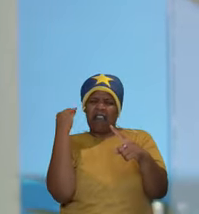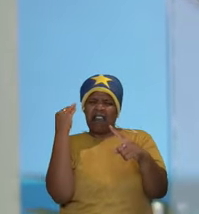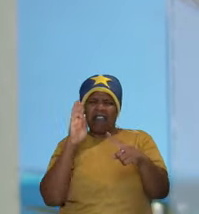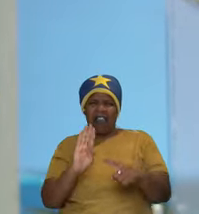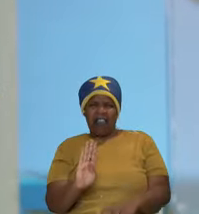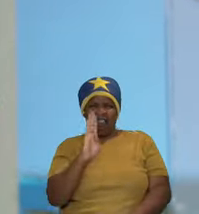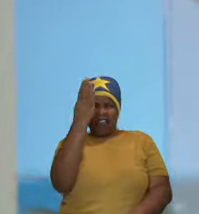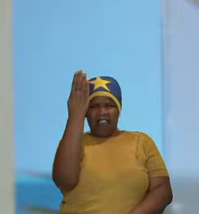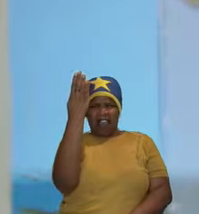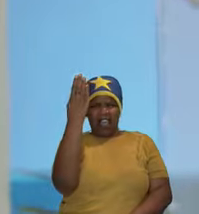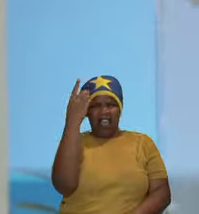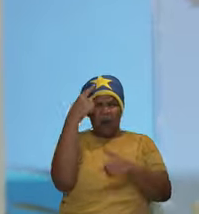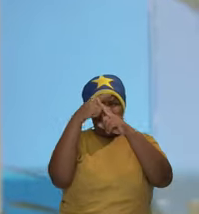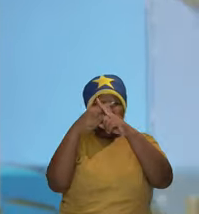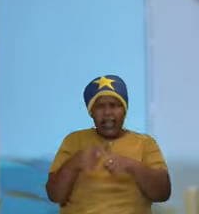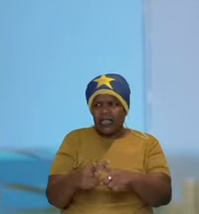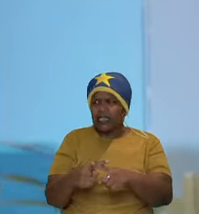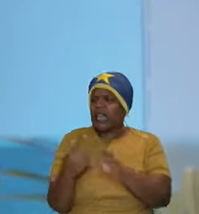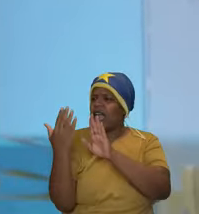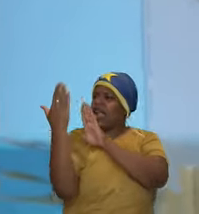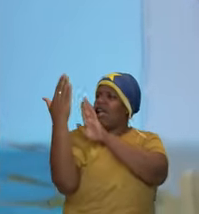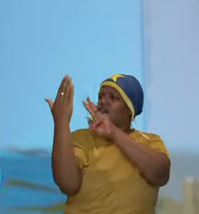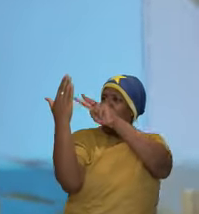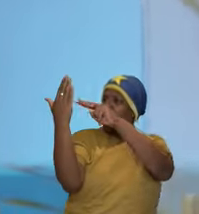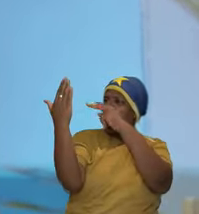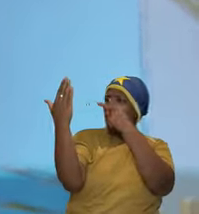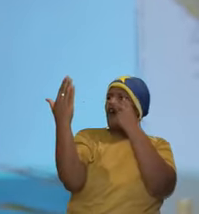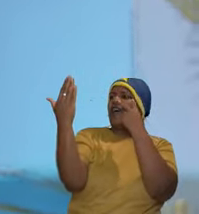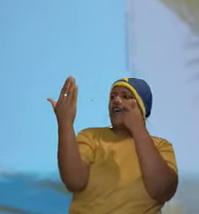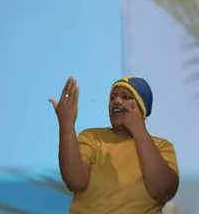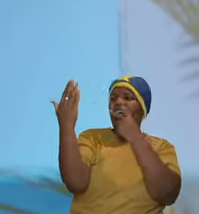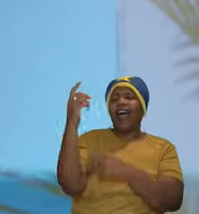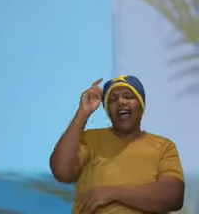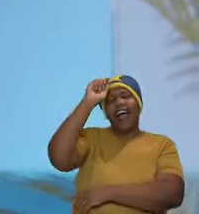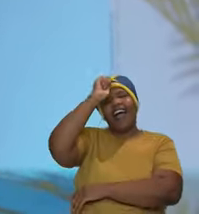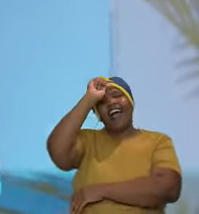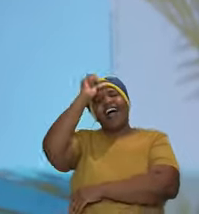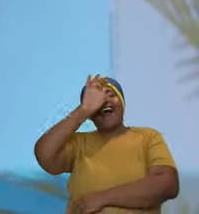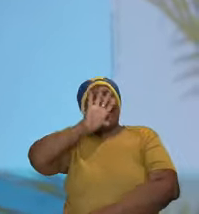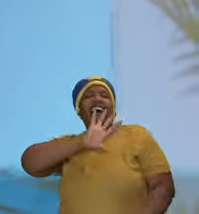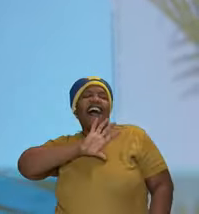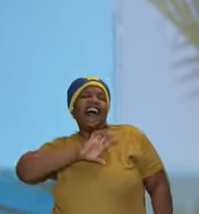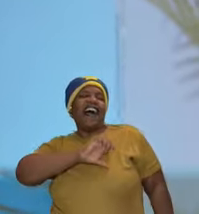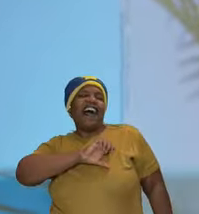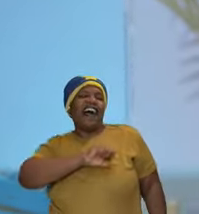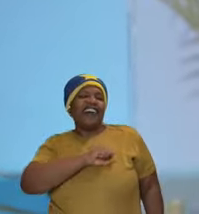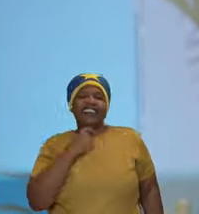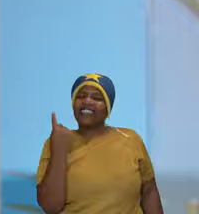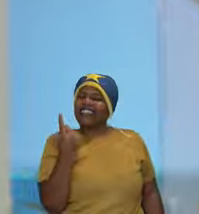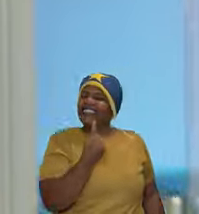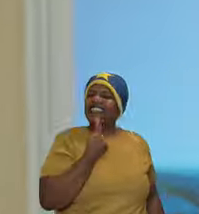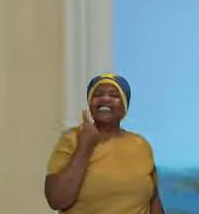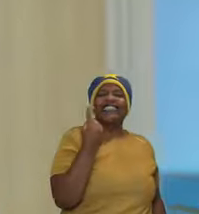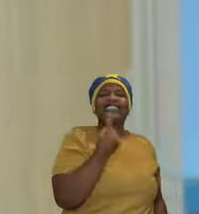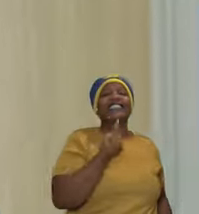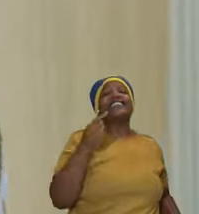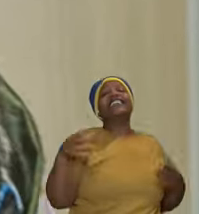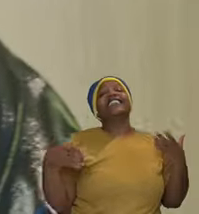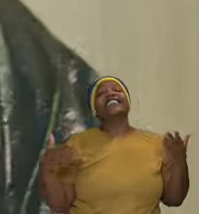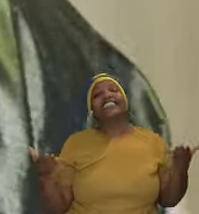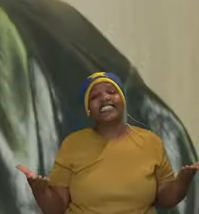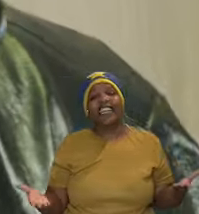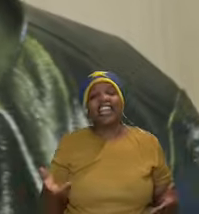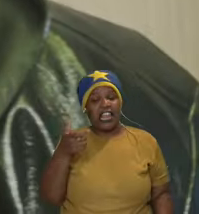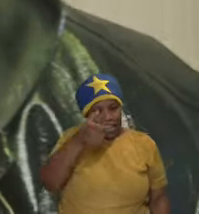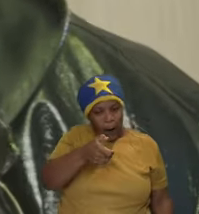já deletei. Espelhos refletem no meu olhar, instinto malandro que sabe amar. Sozinho nessa social. E aí?